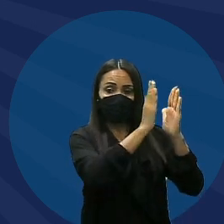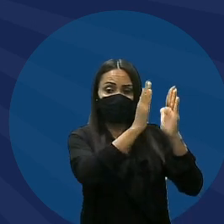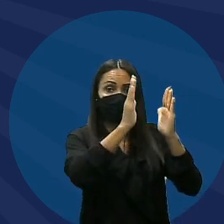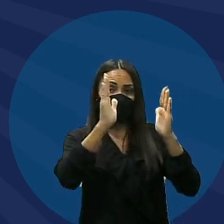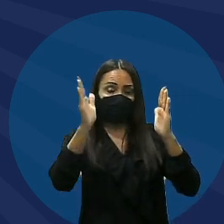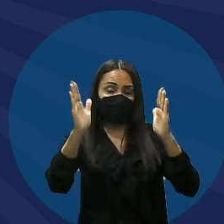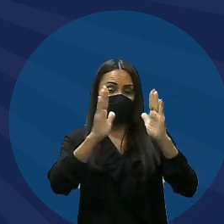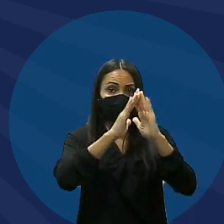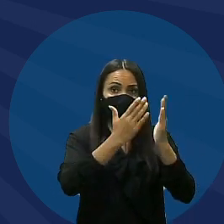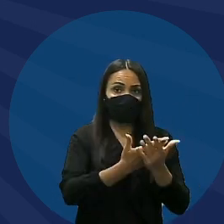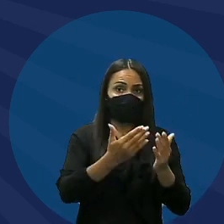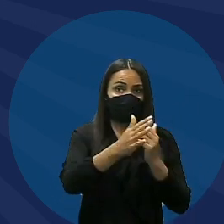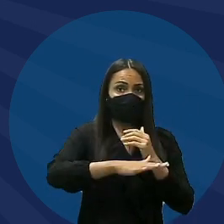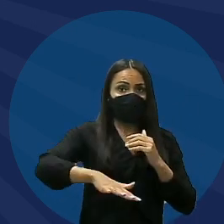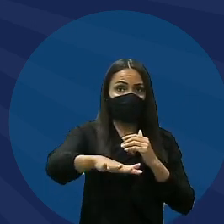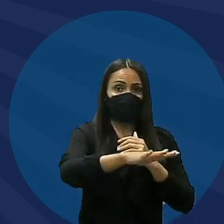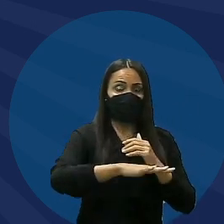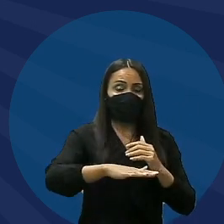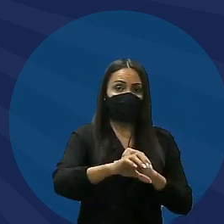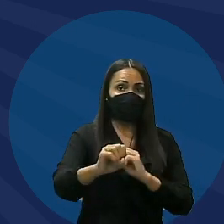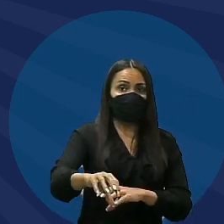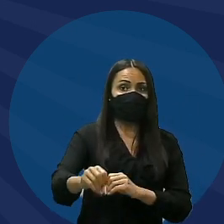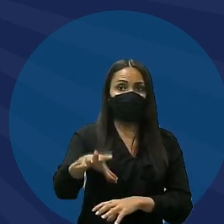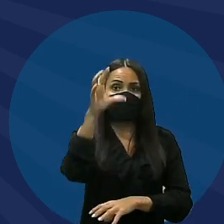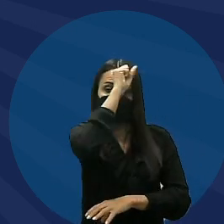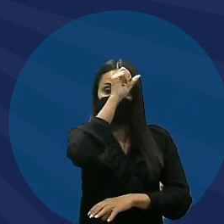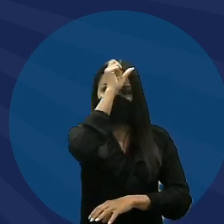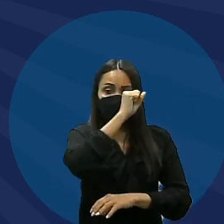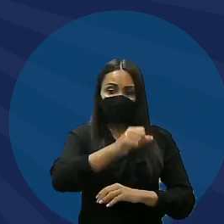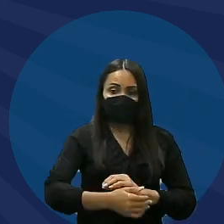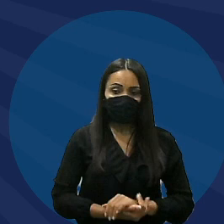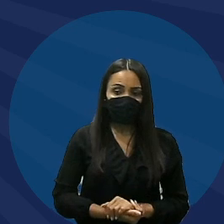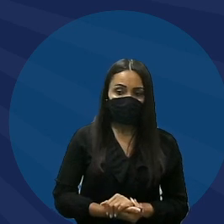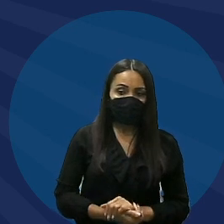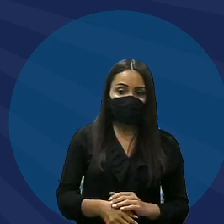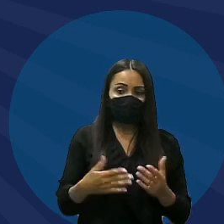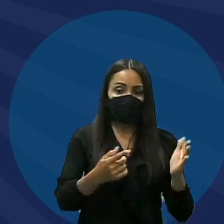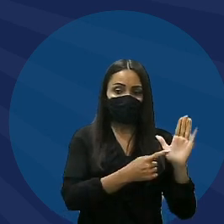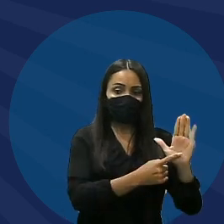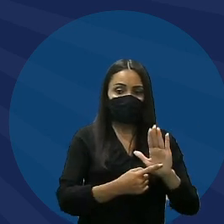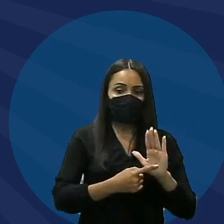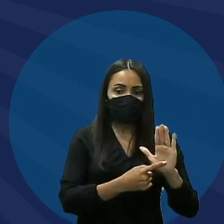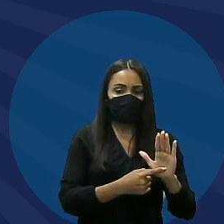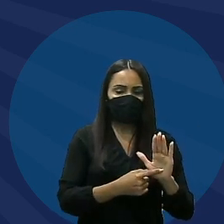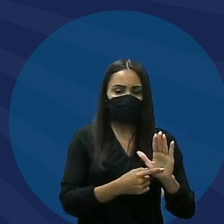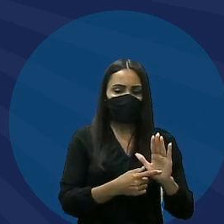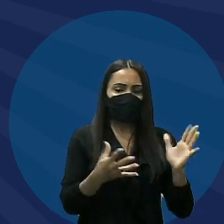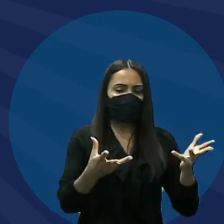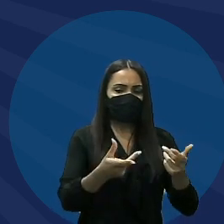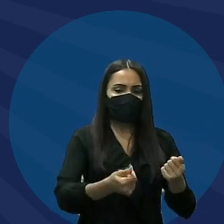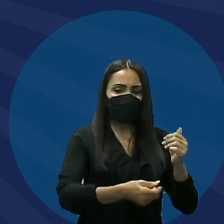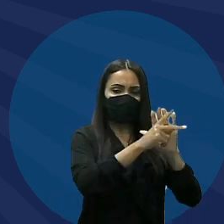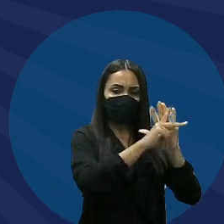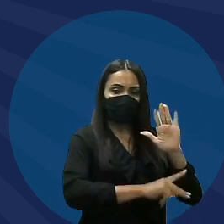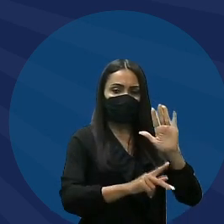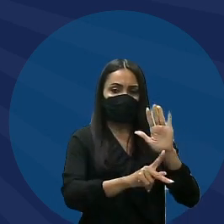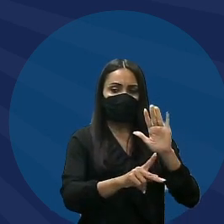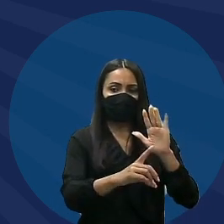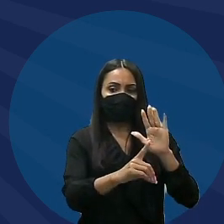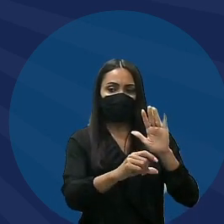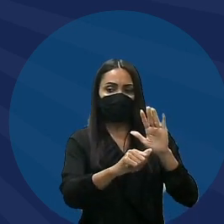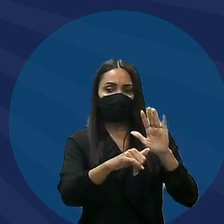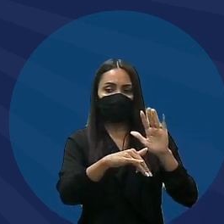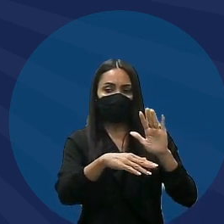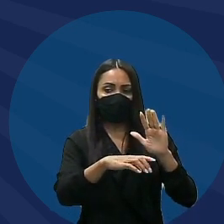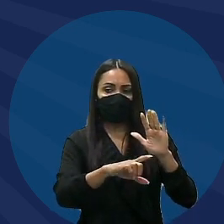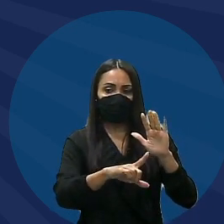Escolar, Espaço de Ensino-Aprendizagem. Quem vai nos apresentar esse maravilhoso projeto é o professor Daniel